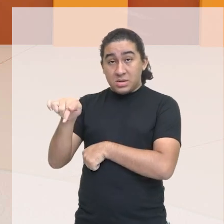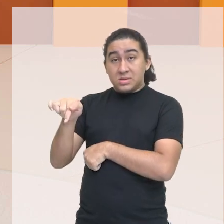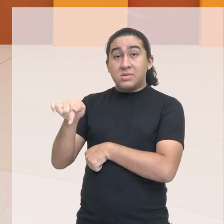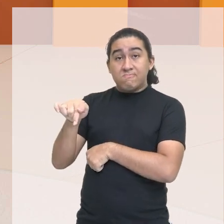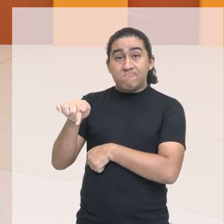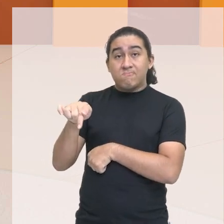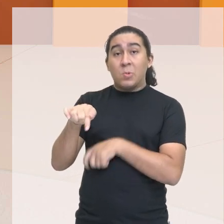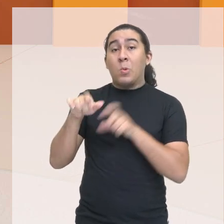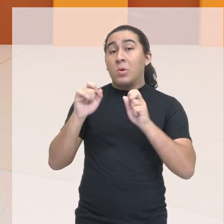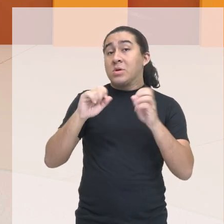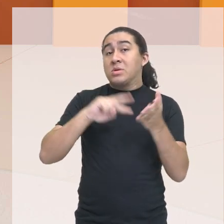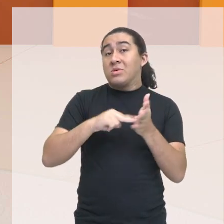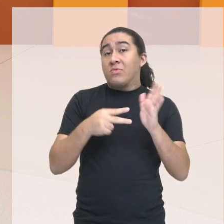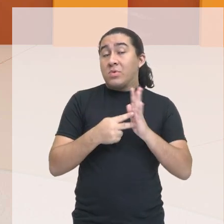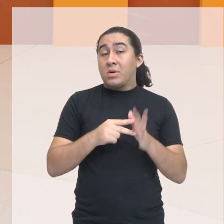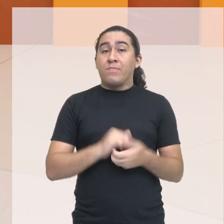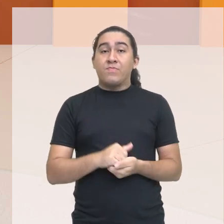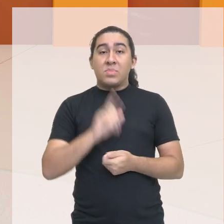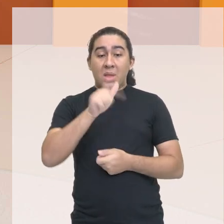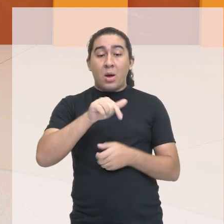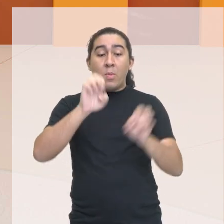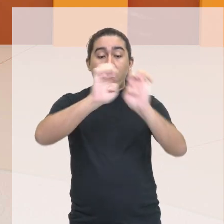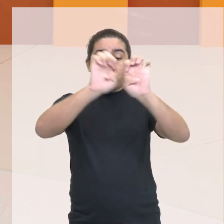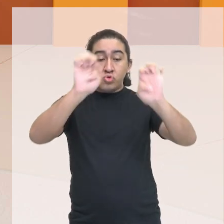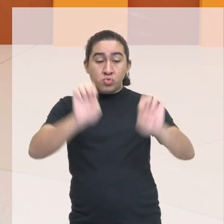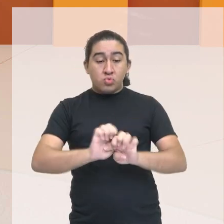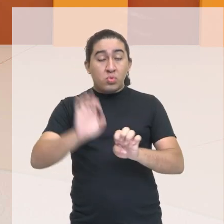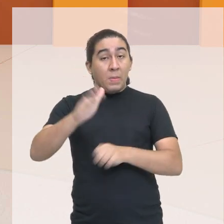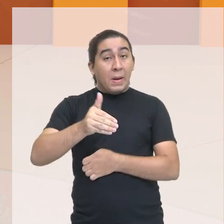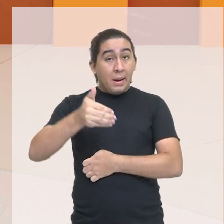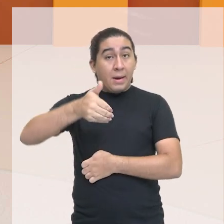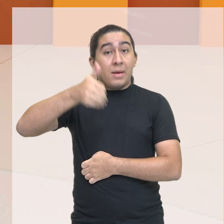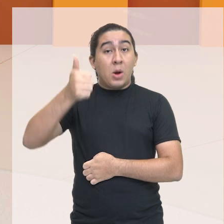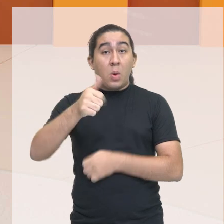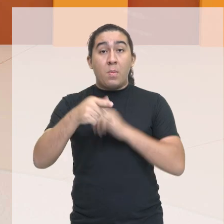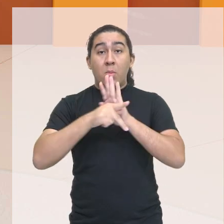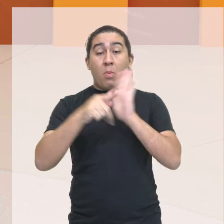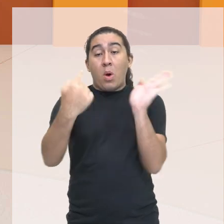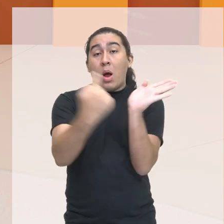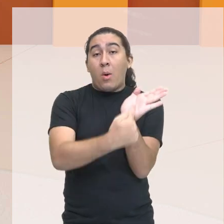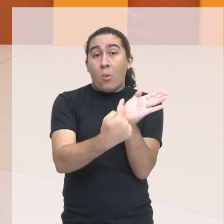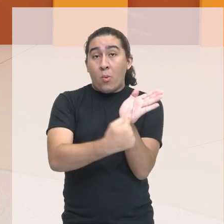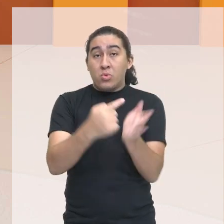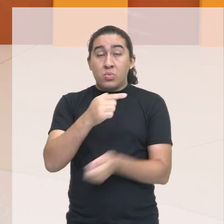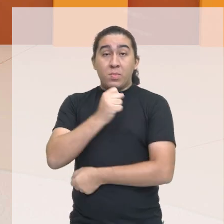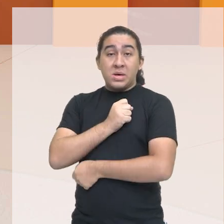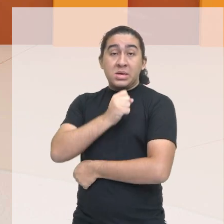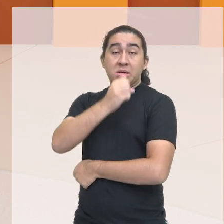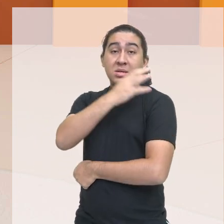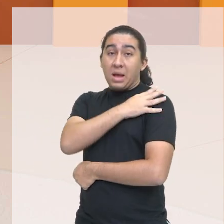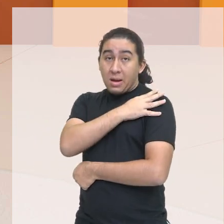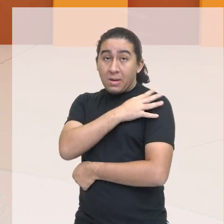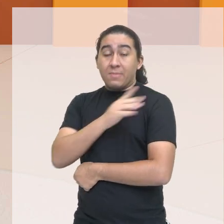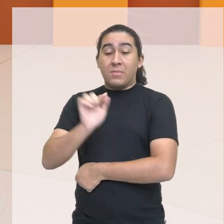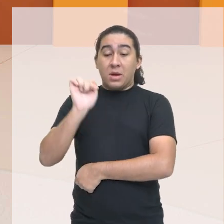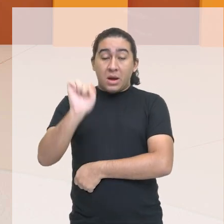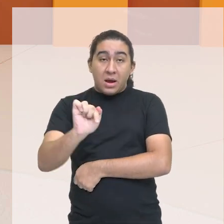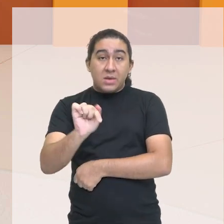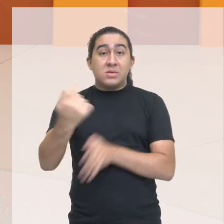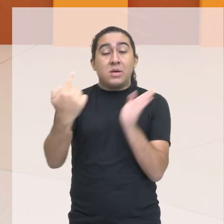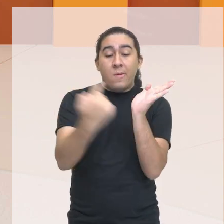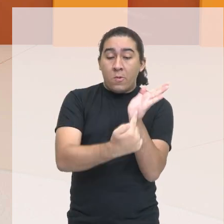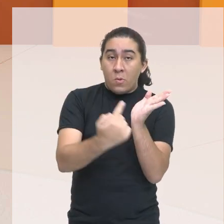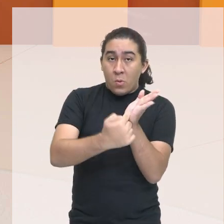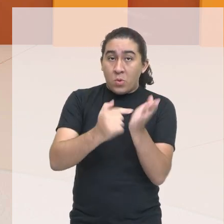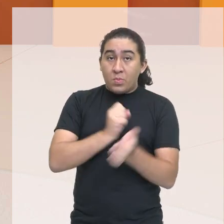né, justamente uma organização melhor dessas alianças militares. E essas alianças